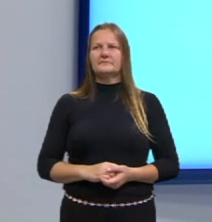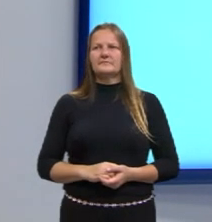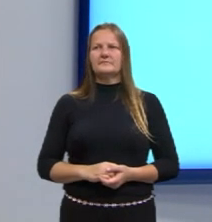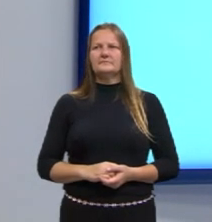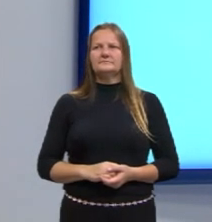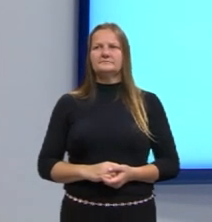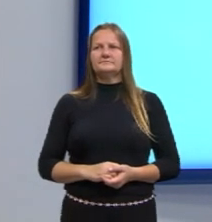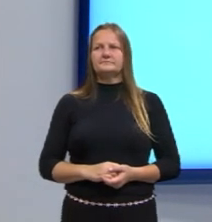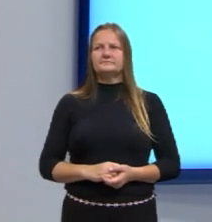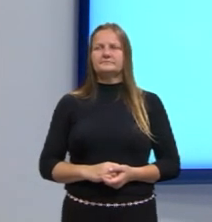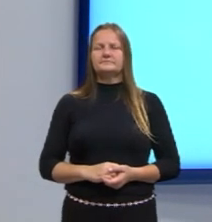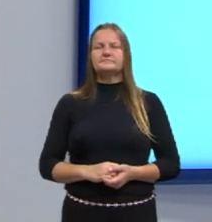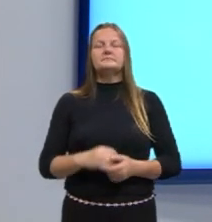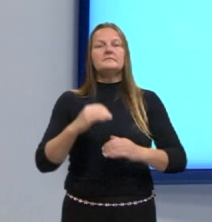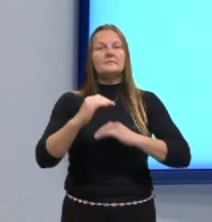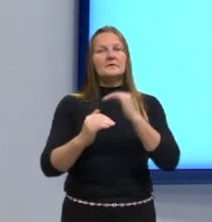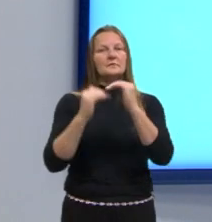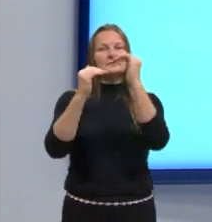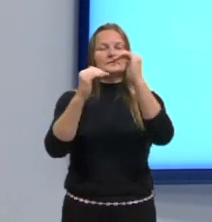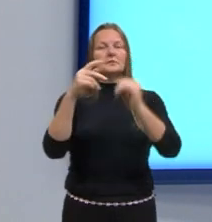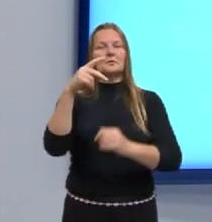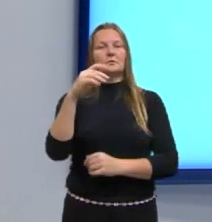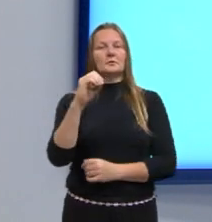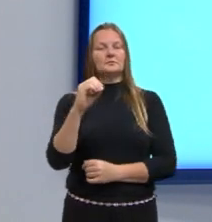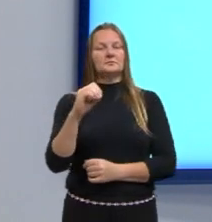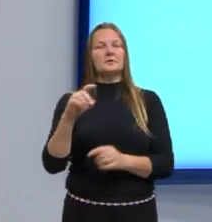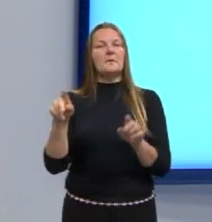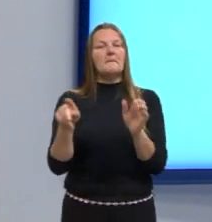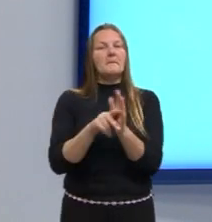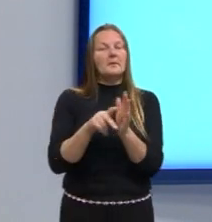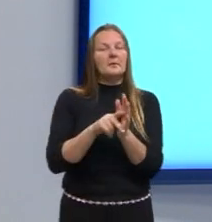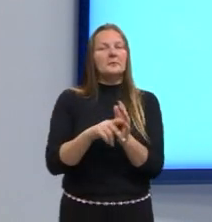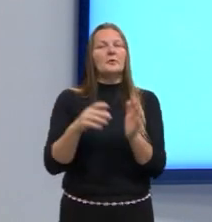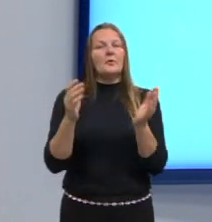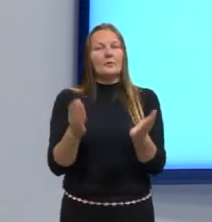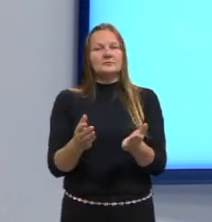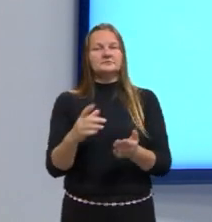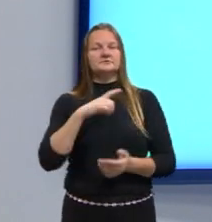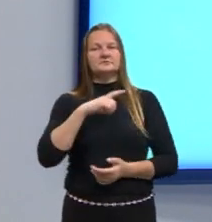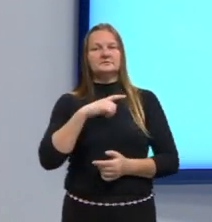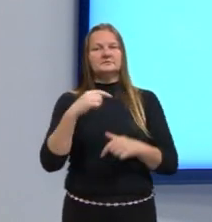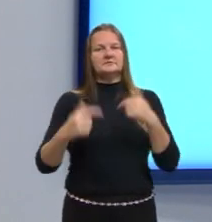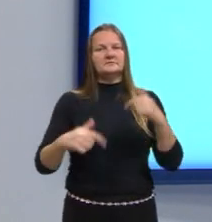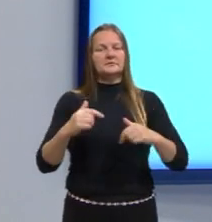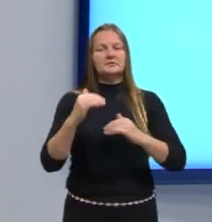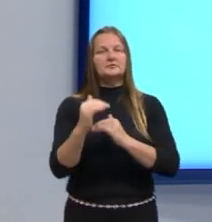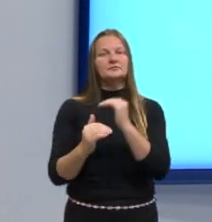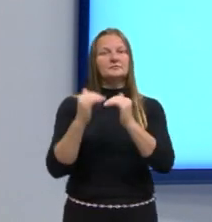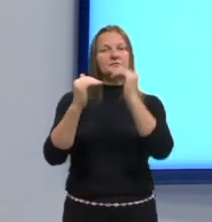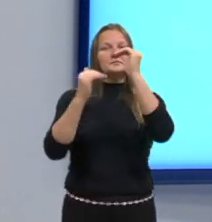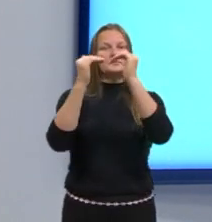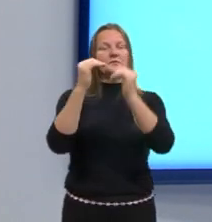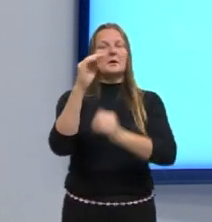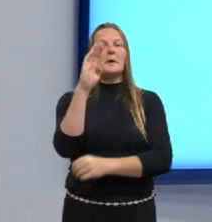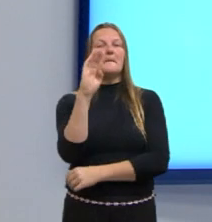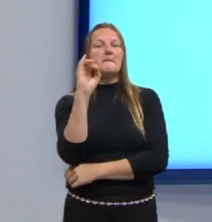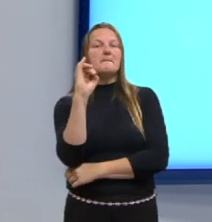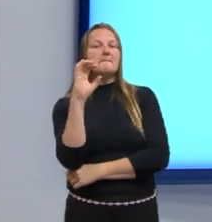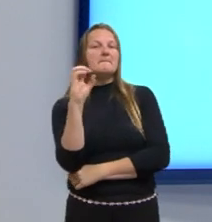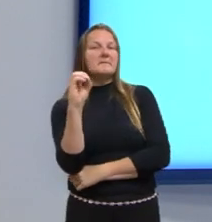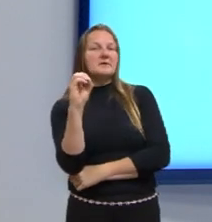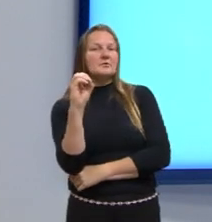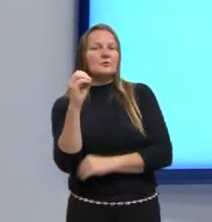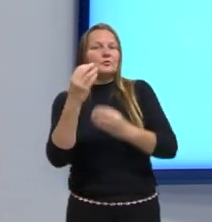o desenvolvimento de polímeros biodegradáveis hoje quando se trabalha em desenvolvimento de polímeros